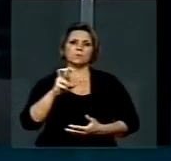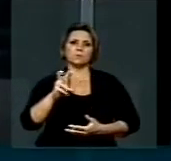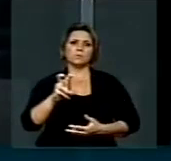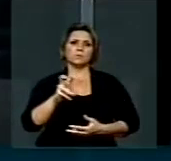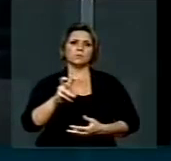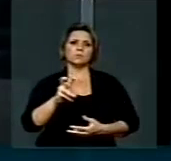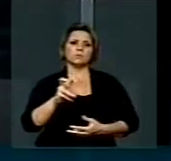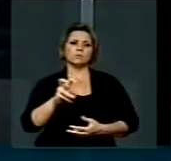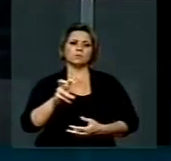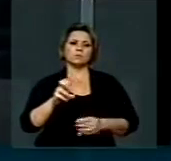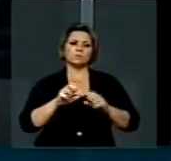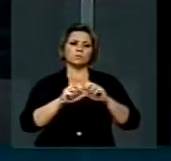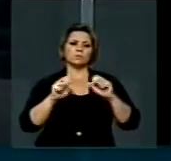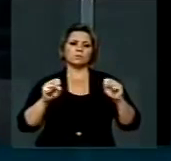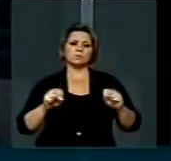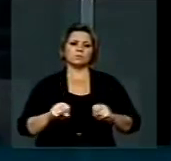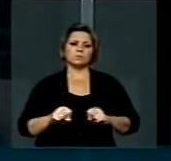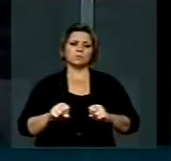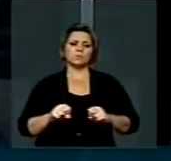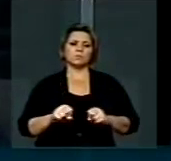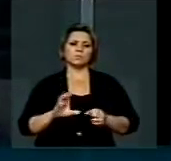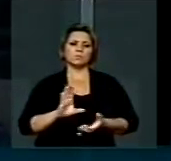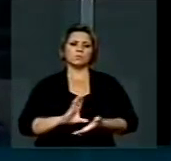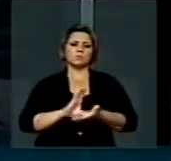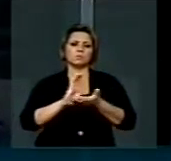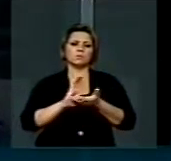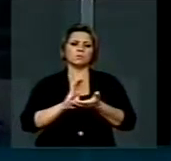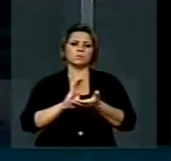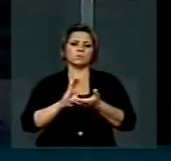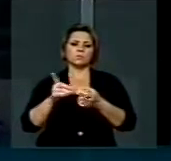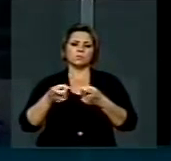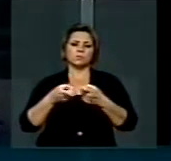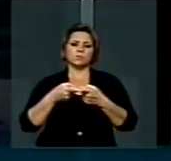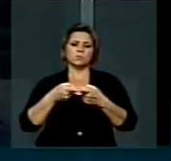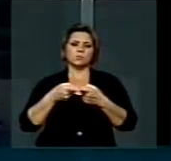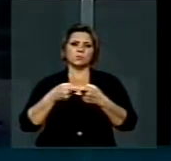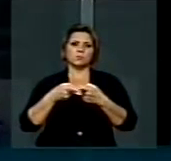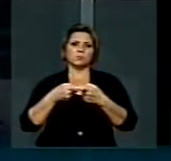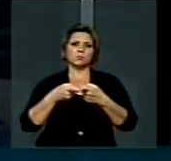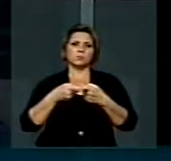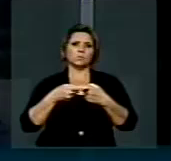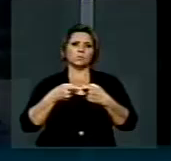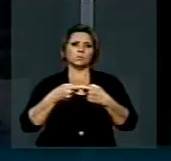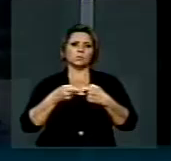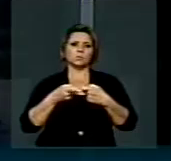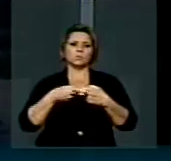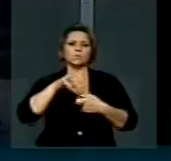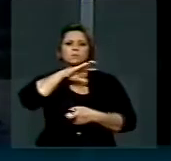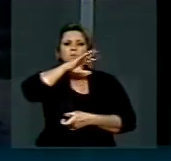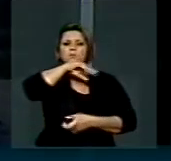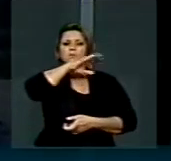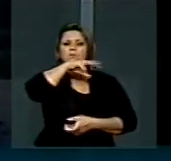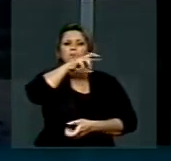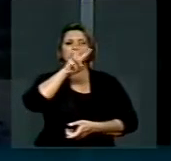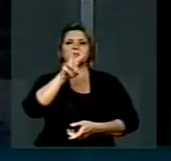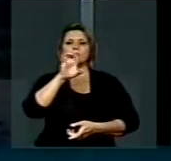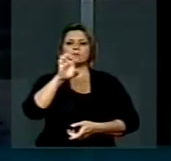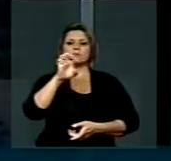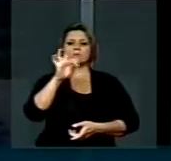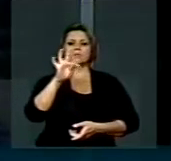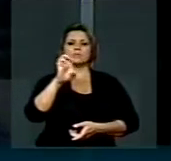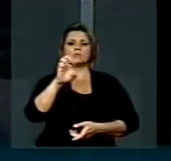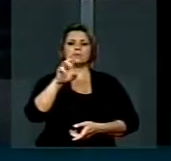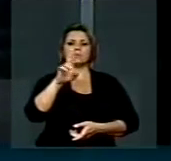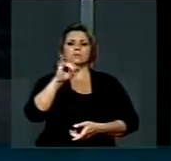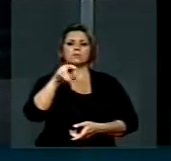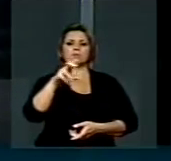do sistema de Conselhos Federal e Regionais de Medicina Veterinária. A medicina veterinária, que é